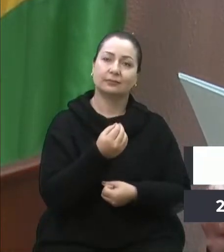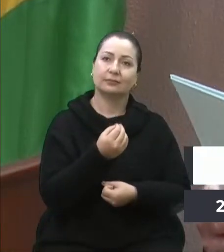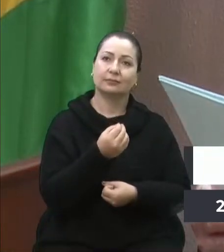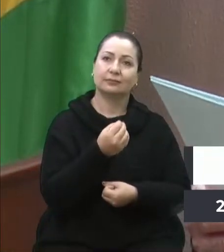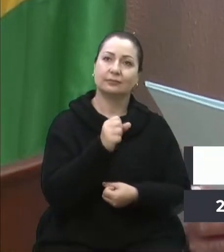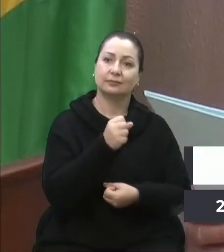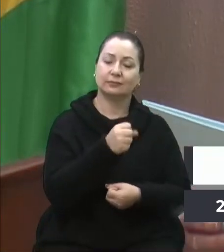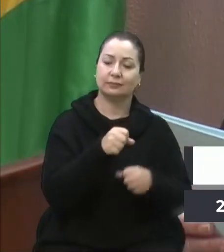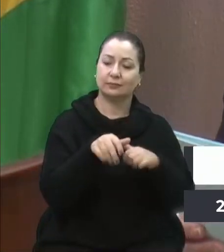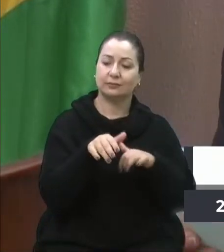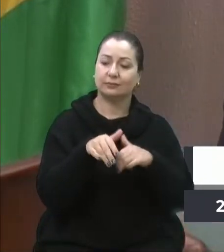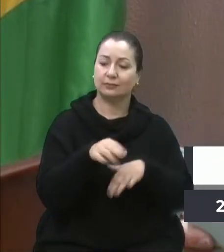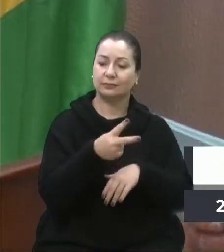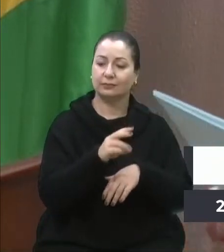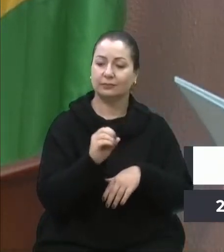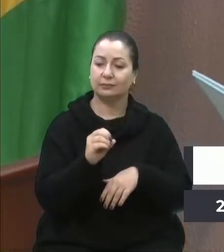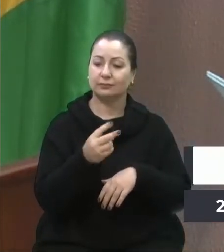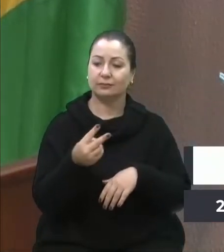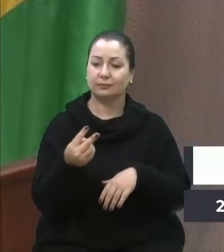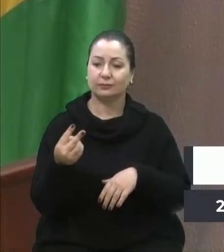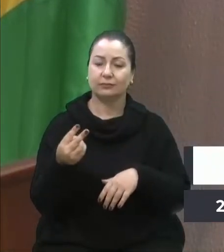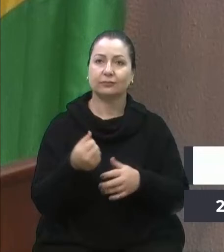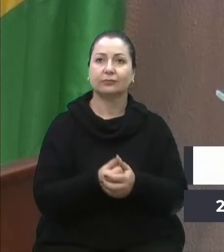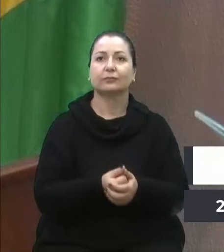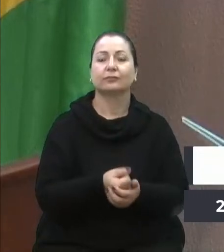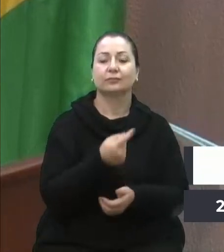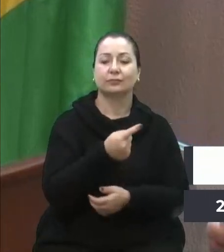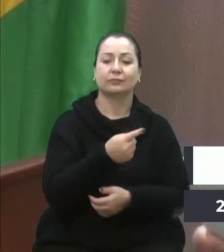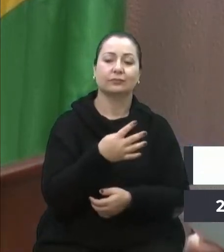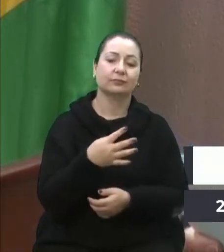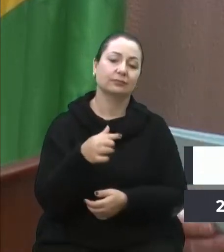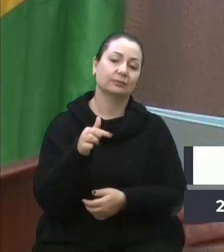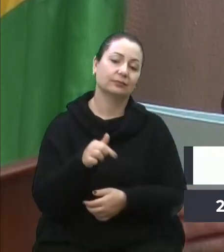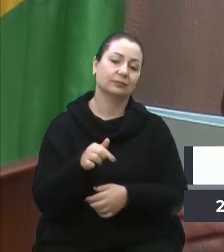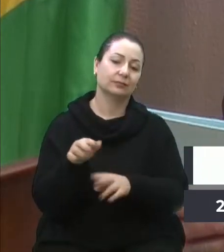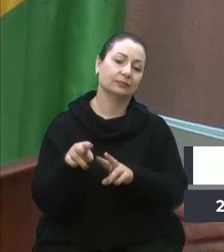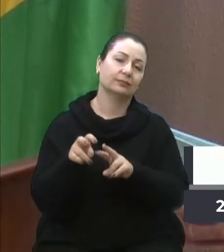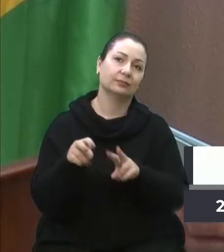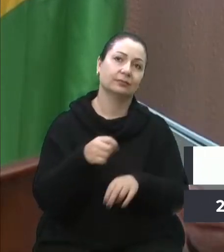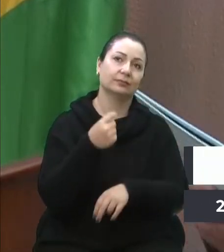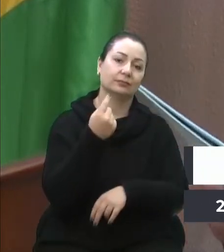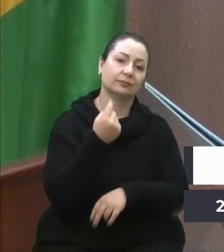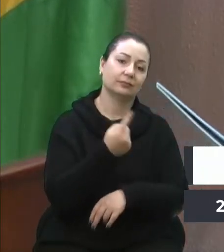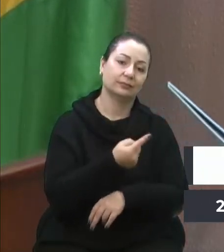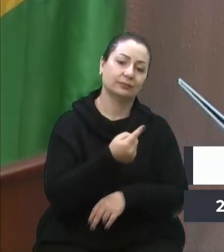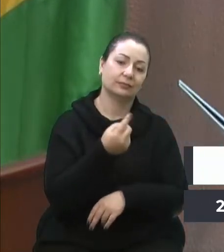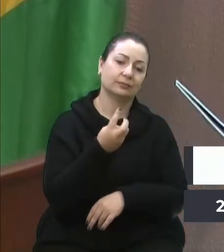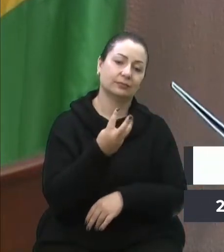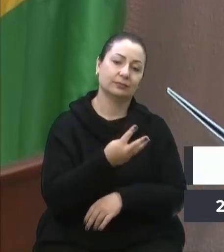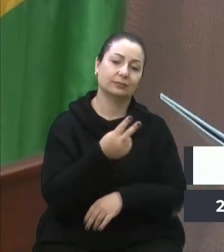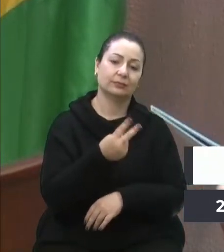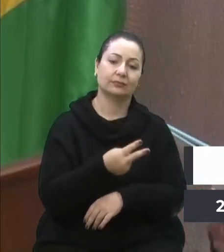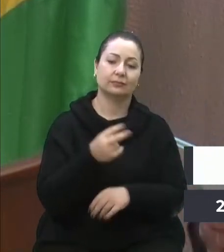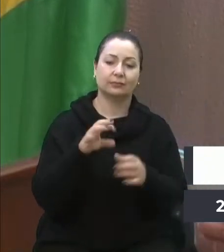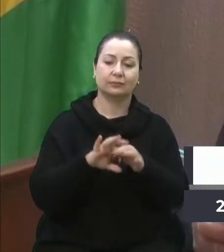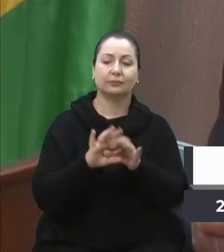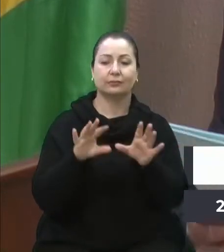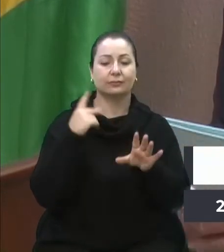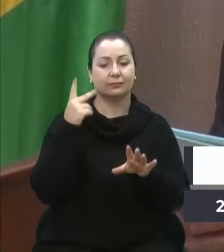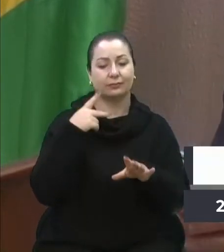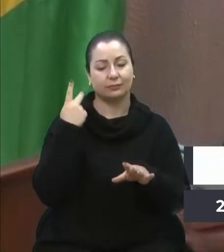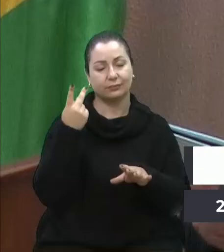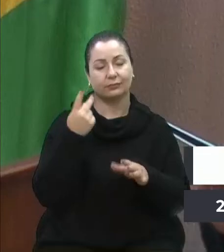e 132 anos de emancipação política. Assinam Velocino Ex, Estela Balardim, Felipe Gememair,